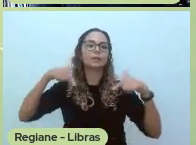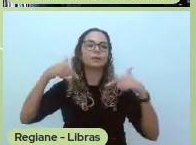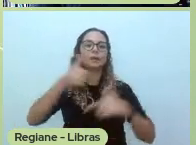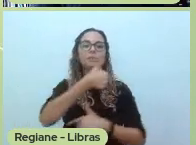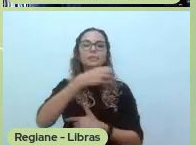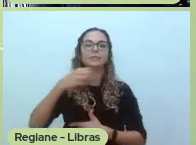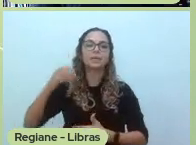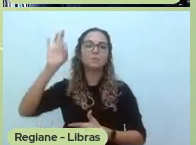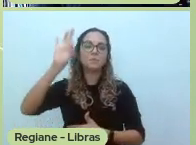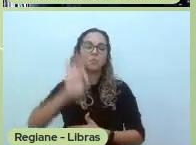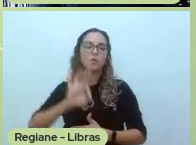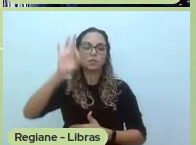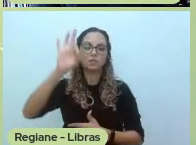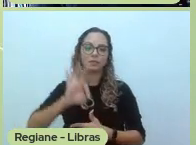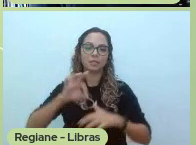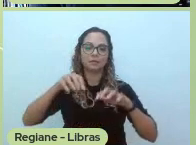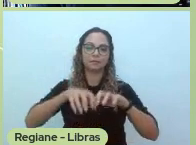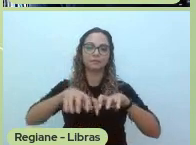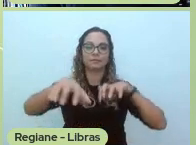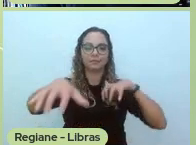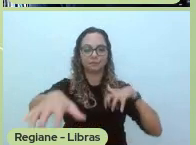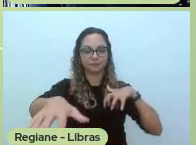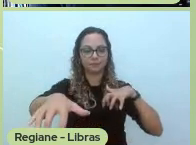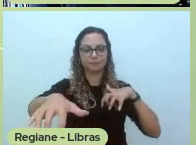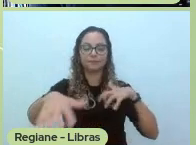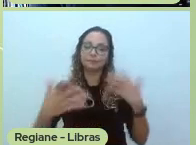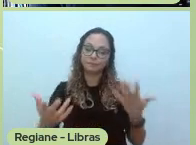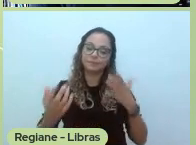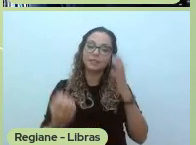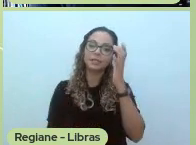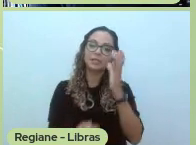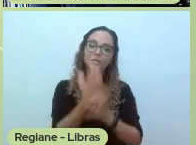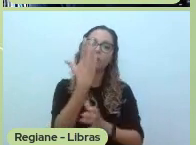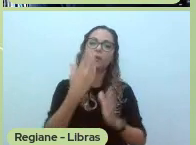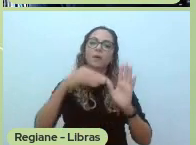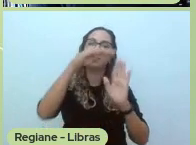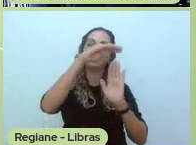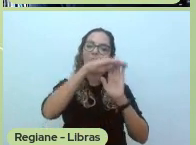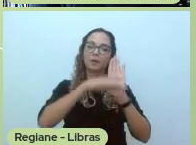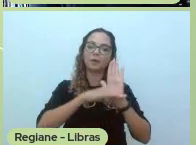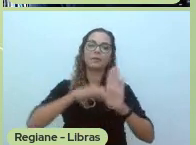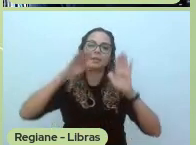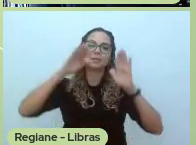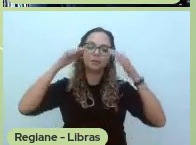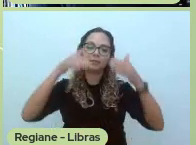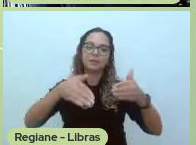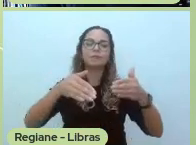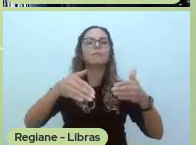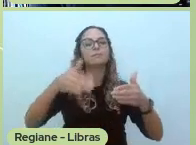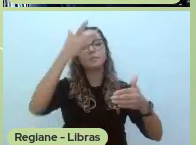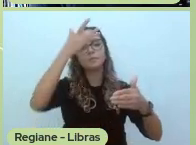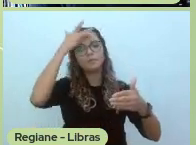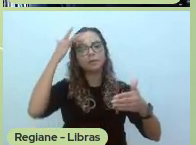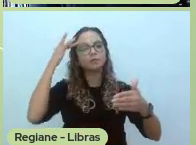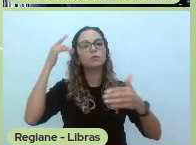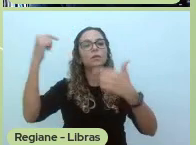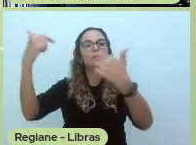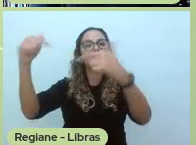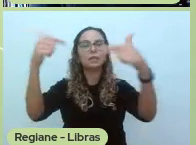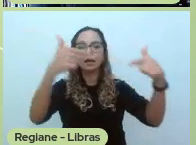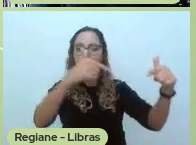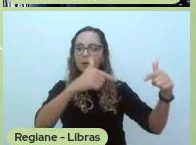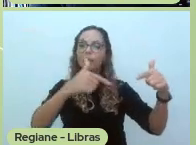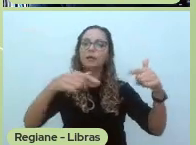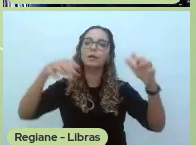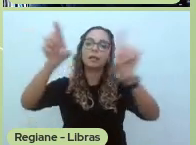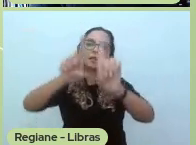deu, né, a oportunidade de criar programa específico para atrair pessoas com deficiência, já que a gente sabe que tem um problema da sociedade, às